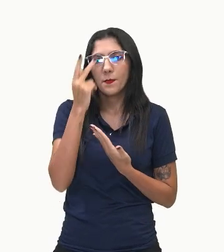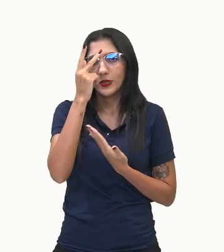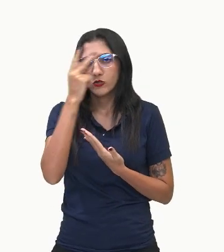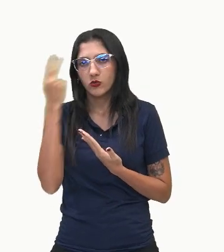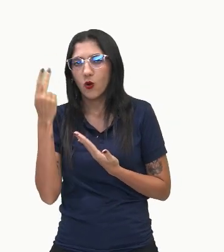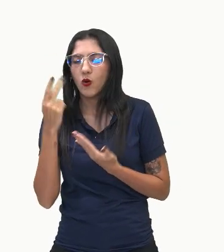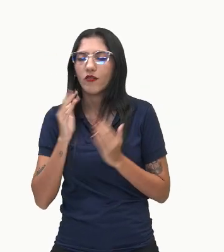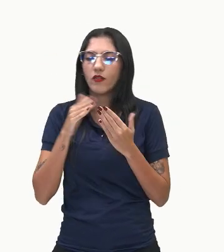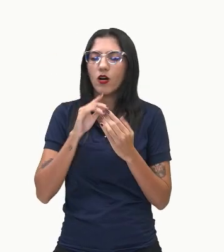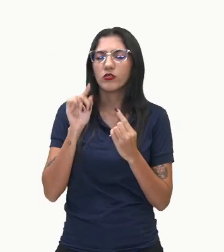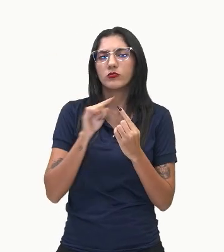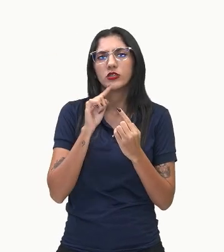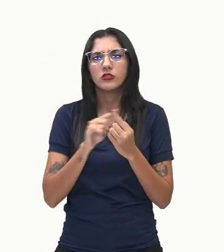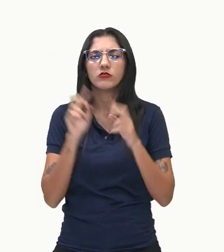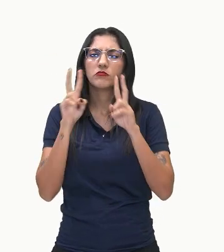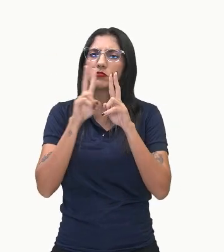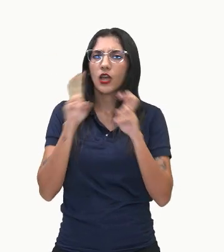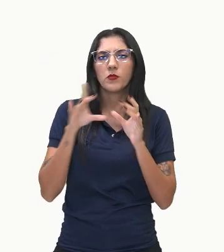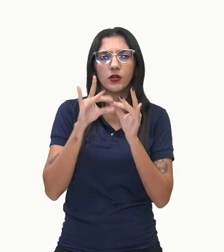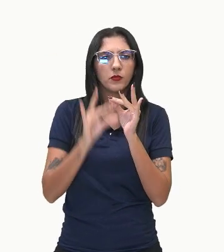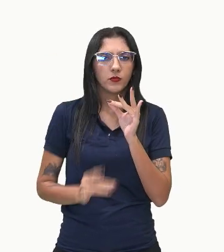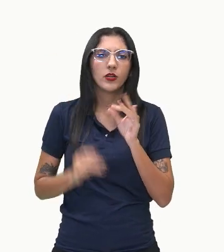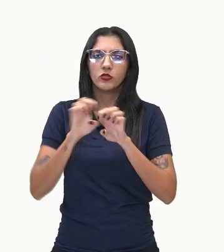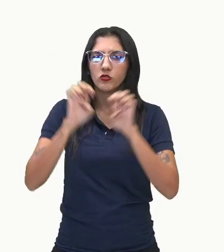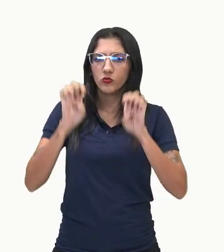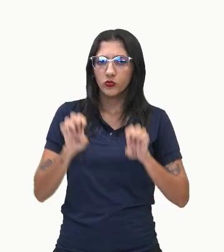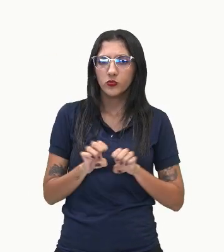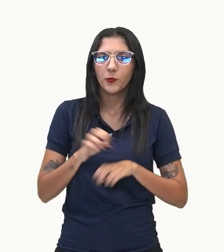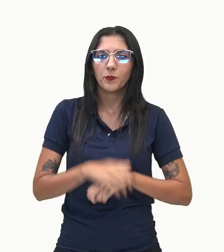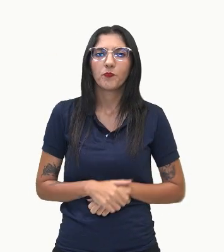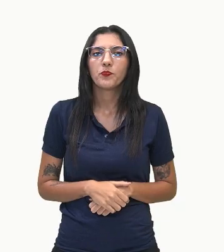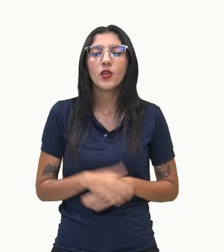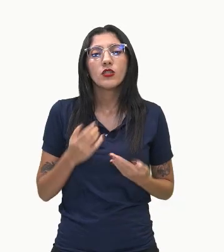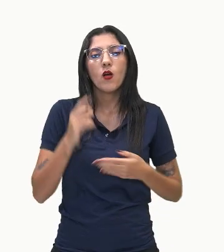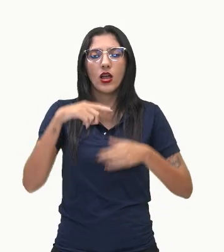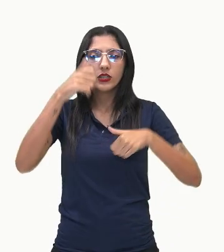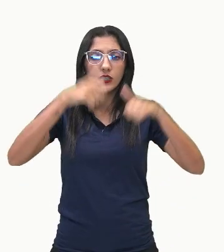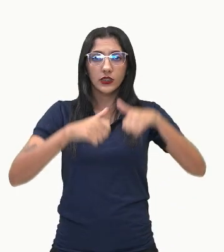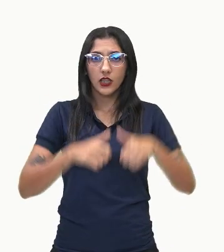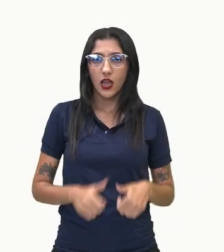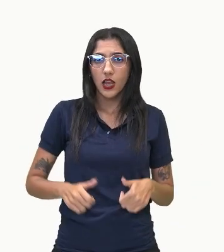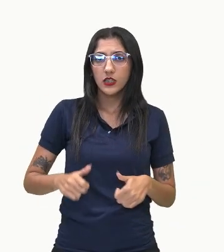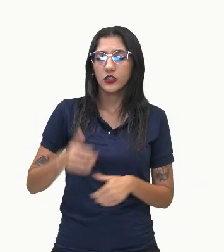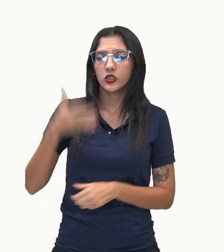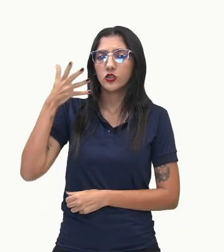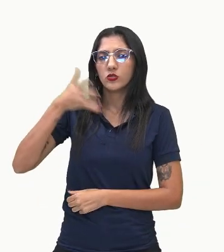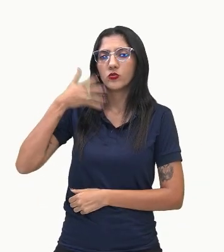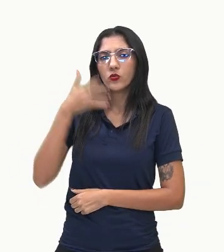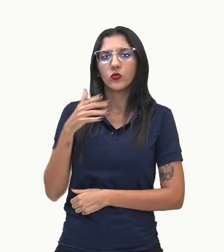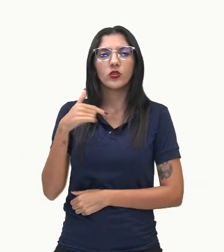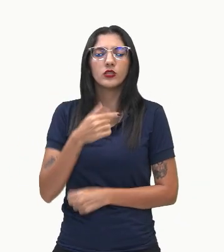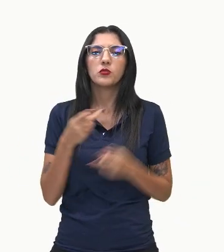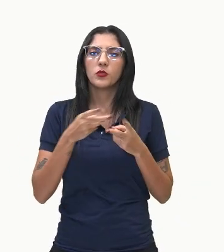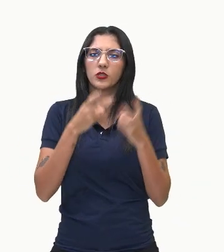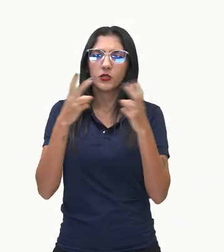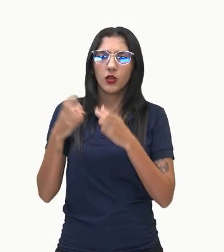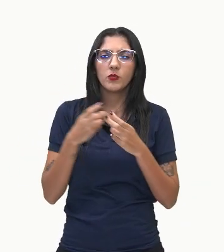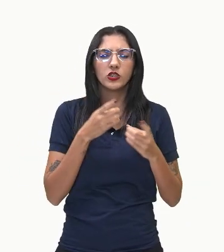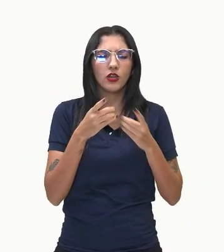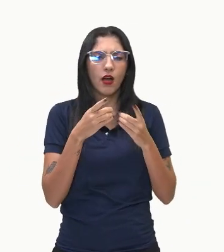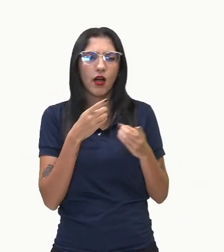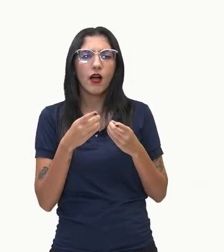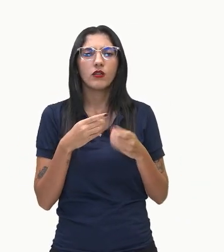quem está falando. Então, essa análise de discursos e conversas, nós podemos perceber nos diálogos ou